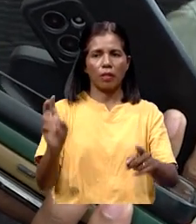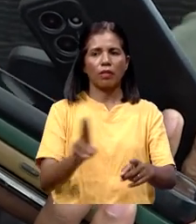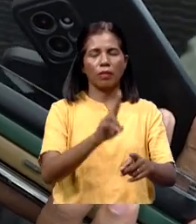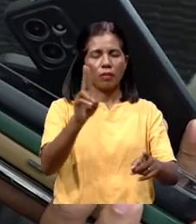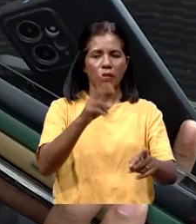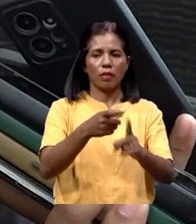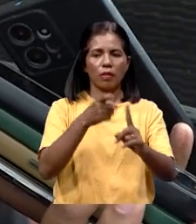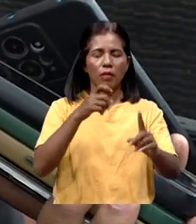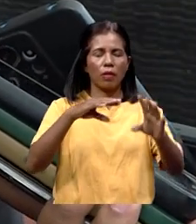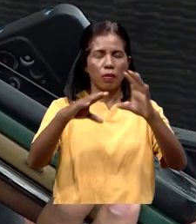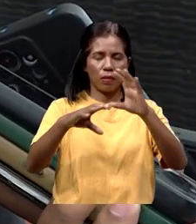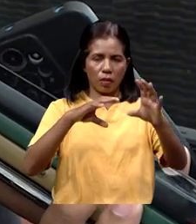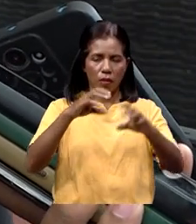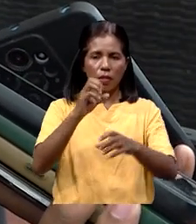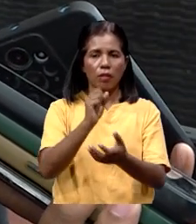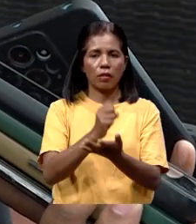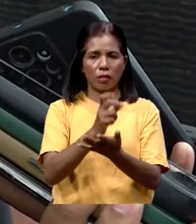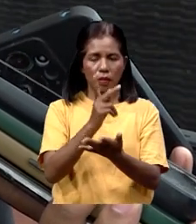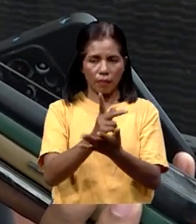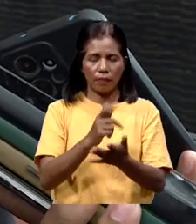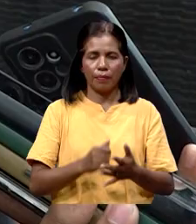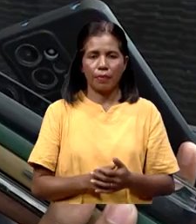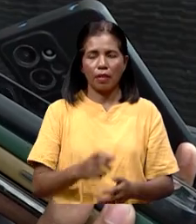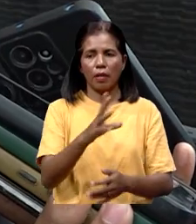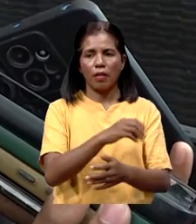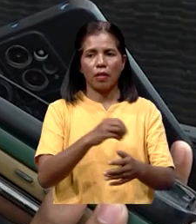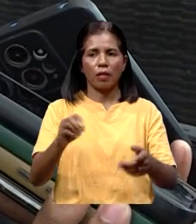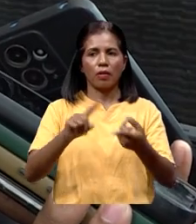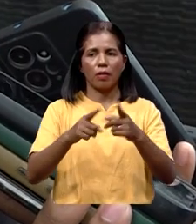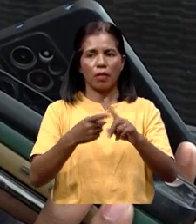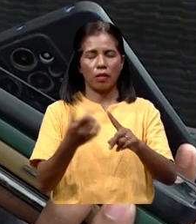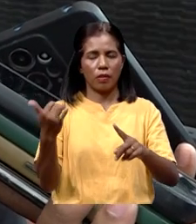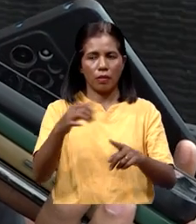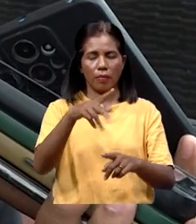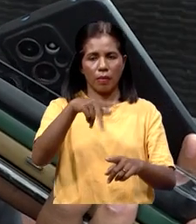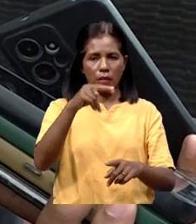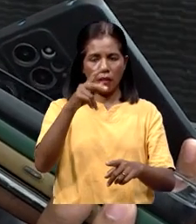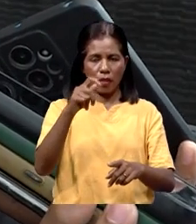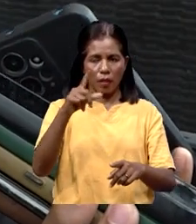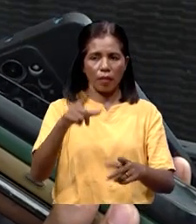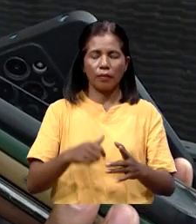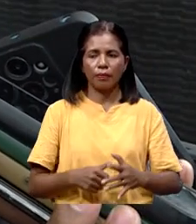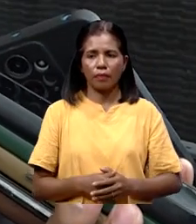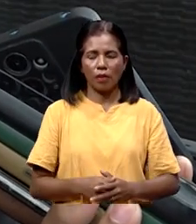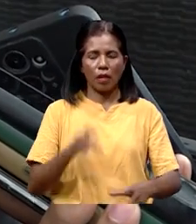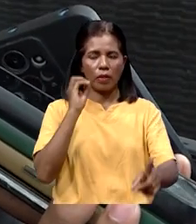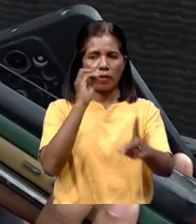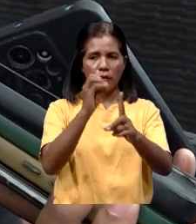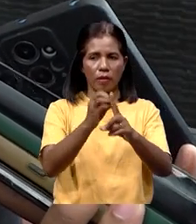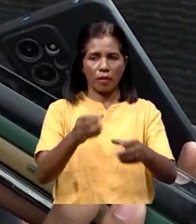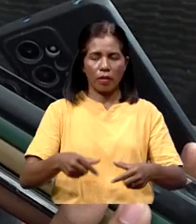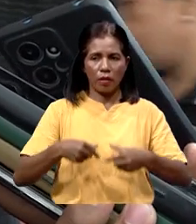universidade, usi comunicação social, usi universidade, nomos usi colegas usi PNTL. Tanto objetivo atubele